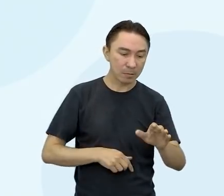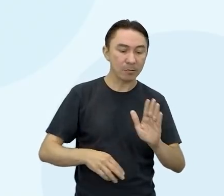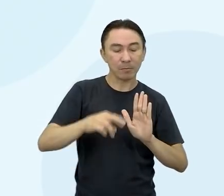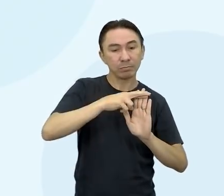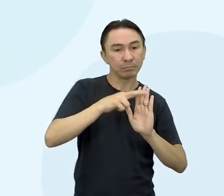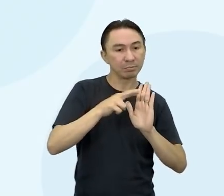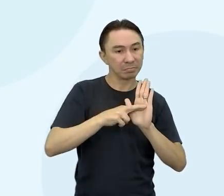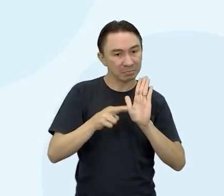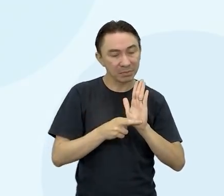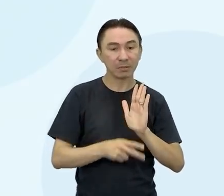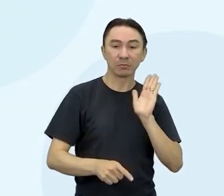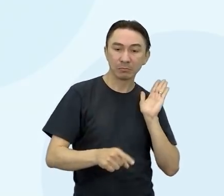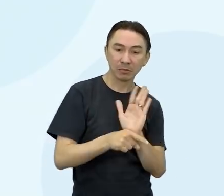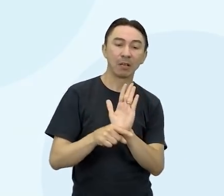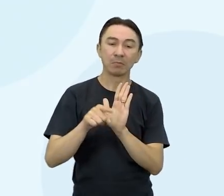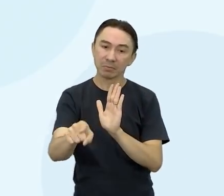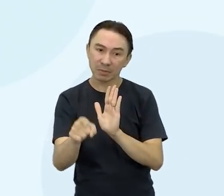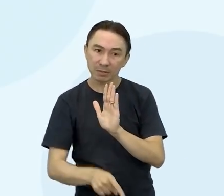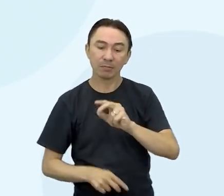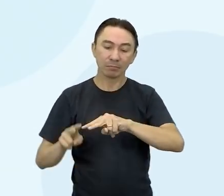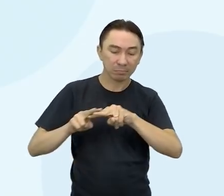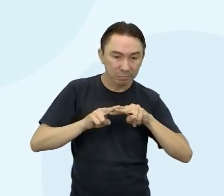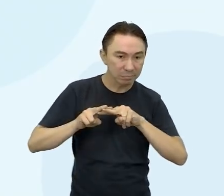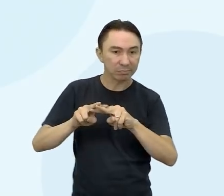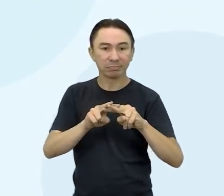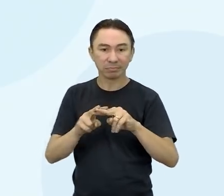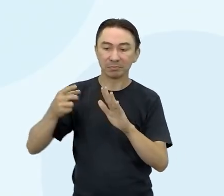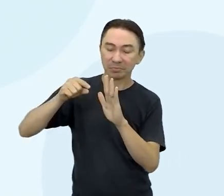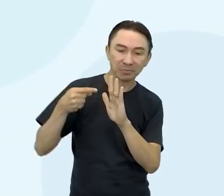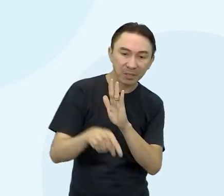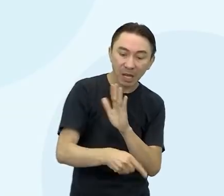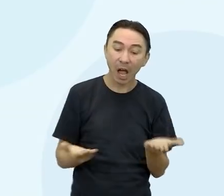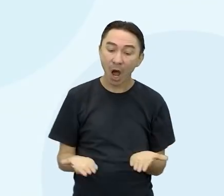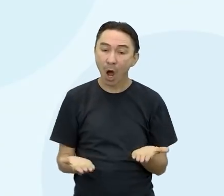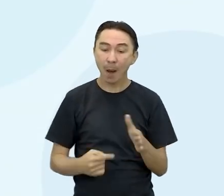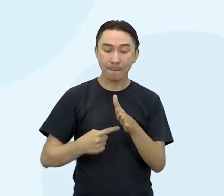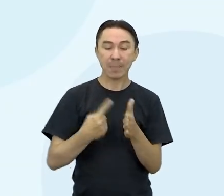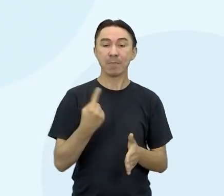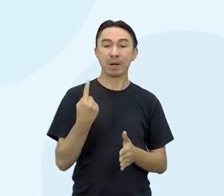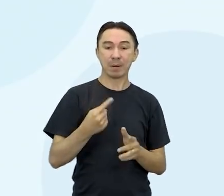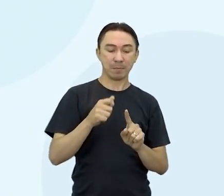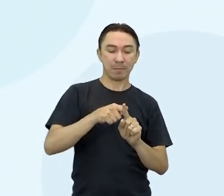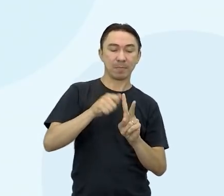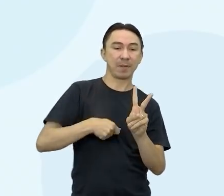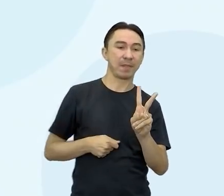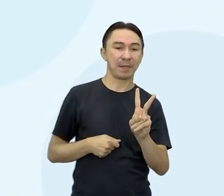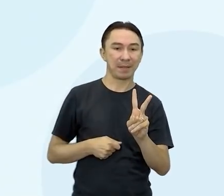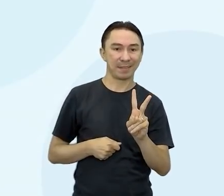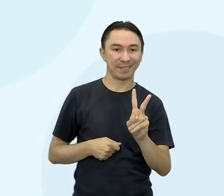recuperação, reforço e aprofundamento no primeiro bimestre? E como